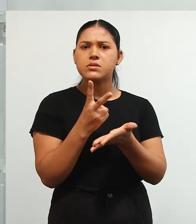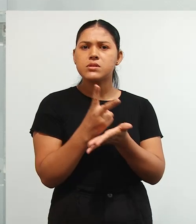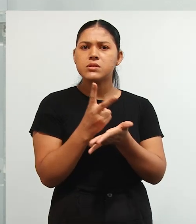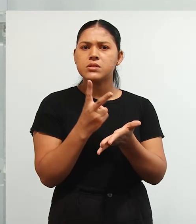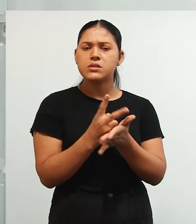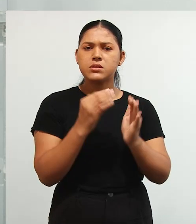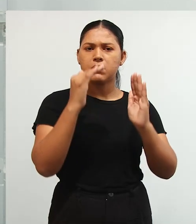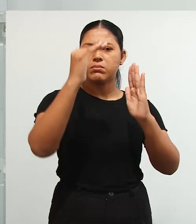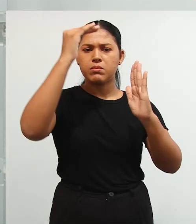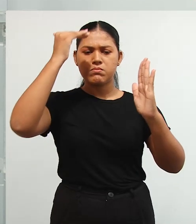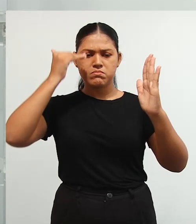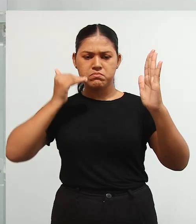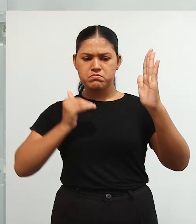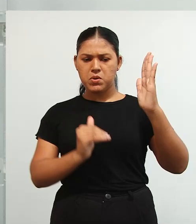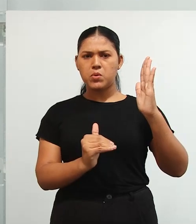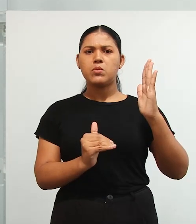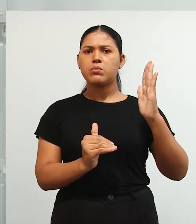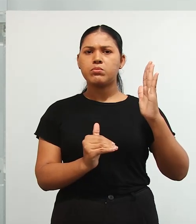posições.